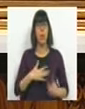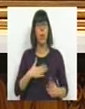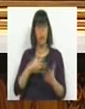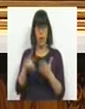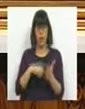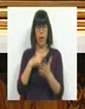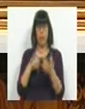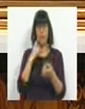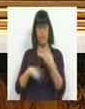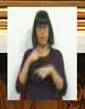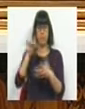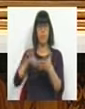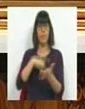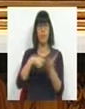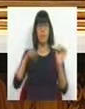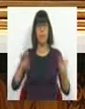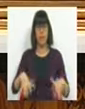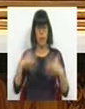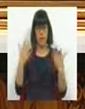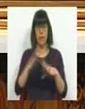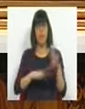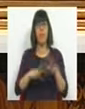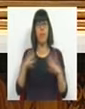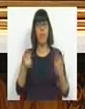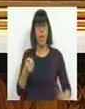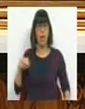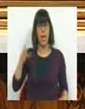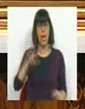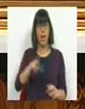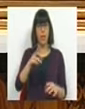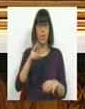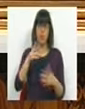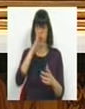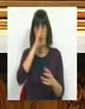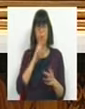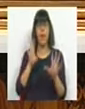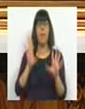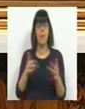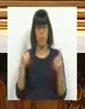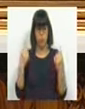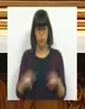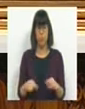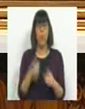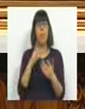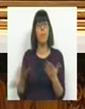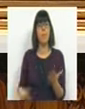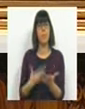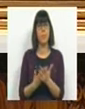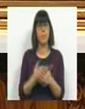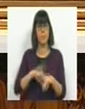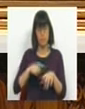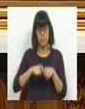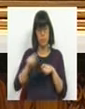pretende revogar, reverter ou cancelar uma iniciativa tomada pelo anterior Executivo, mas tão somente uma proposta